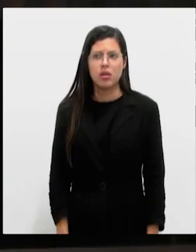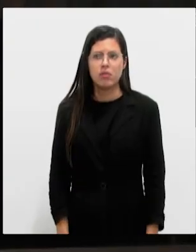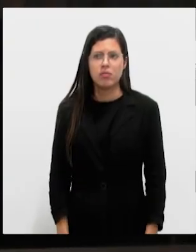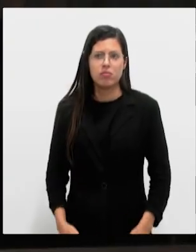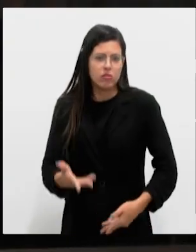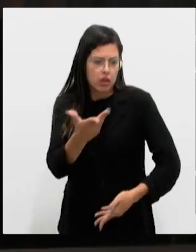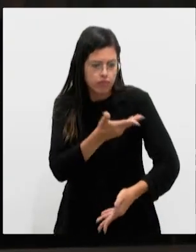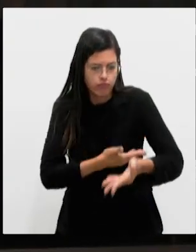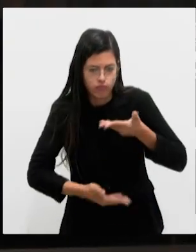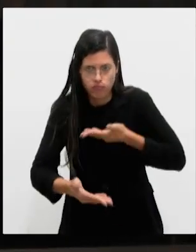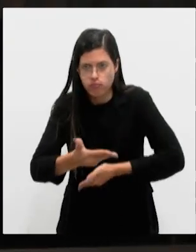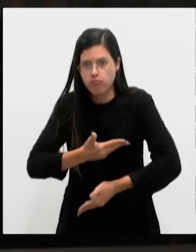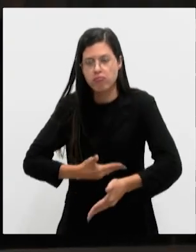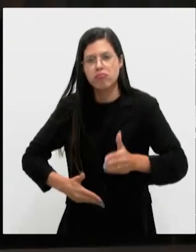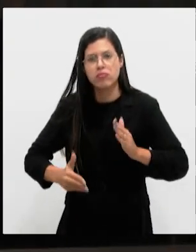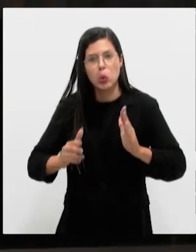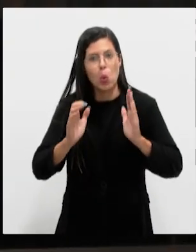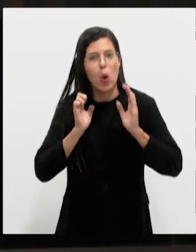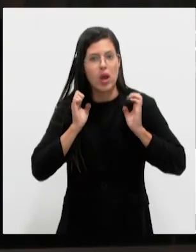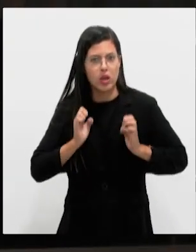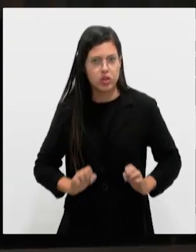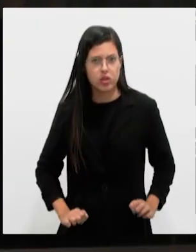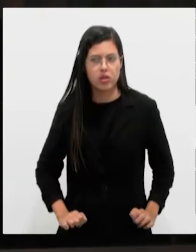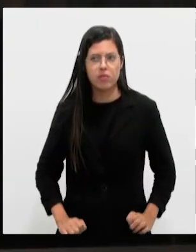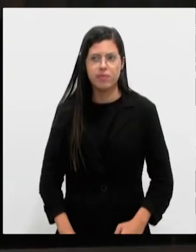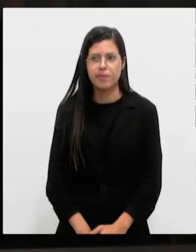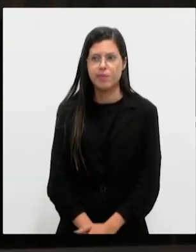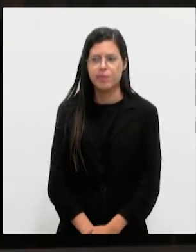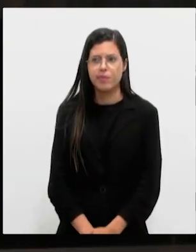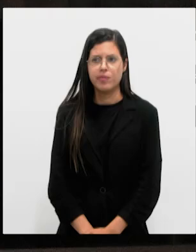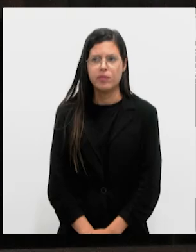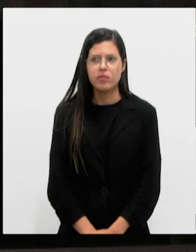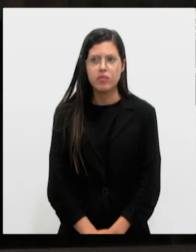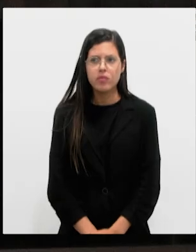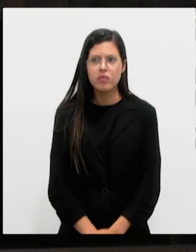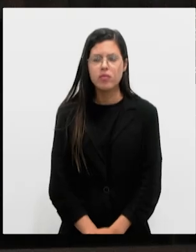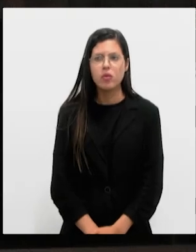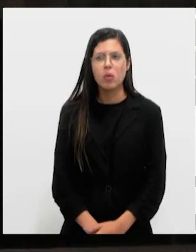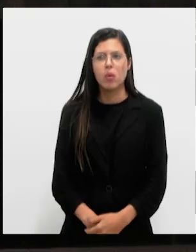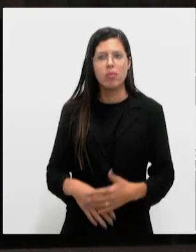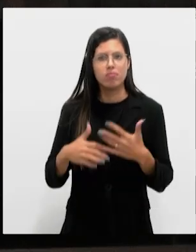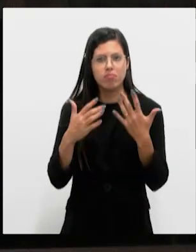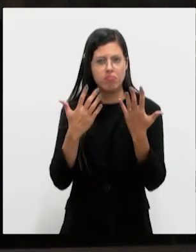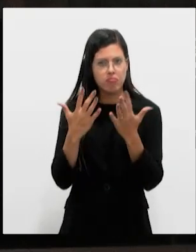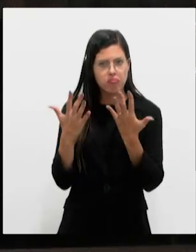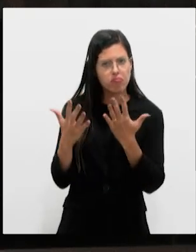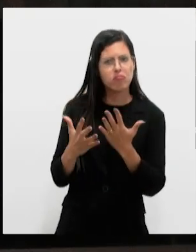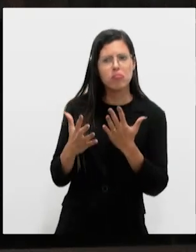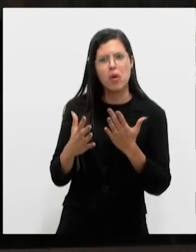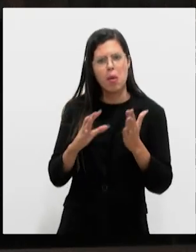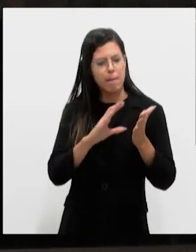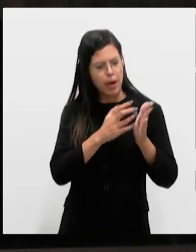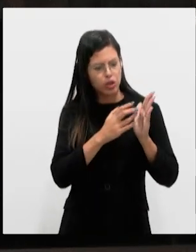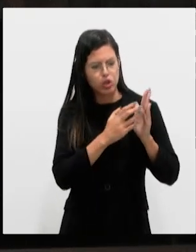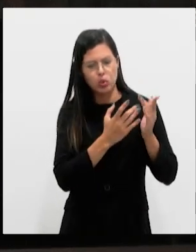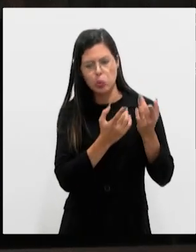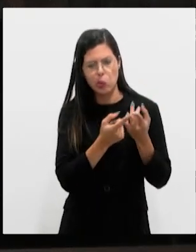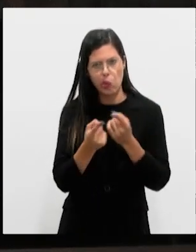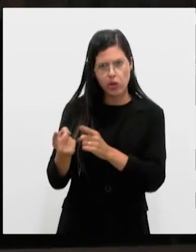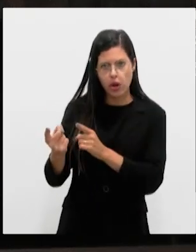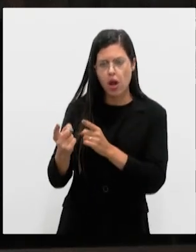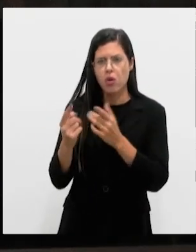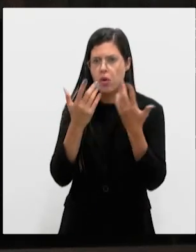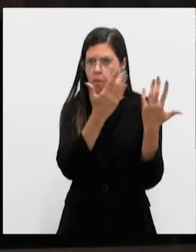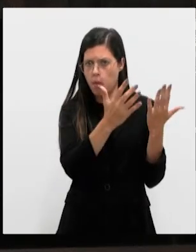comungam de maneira civilizada, né? Com palmas para a oposição e palmas para o